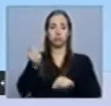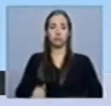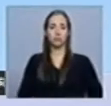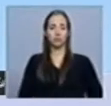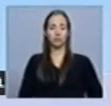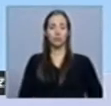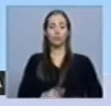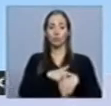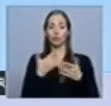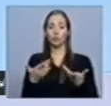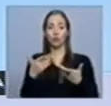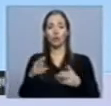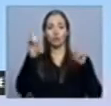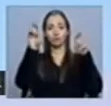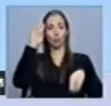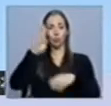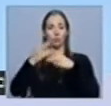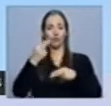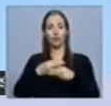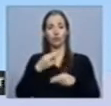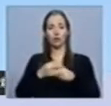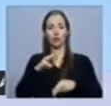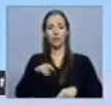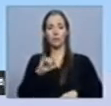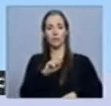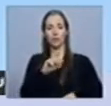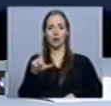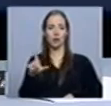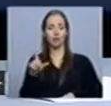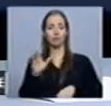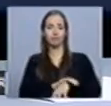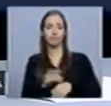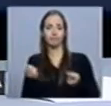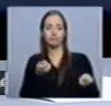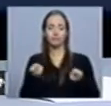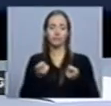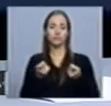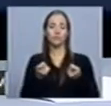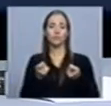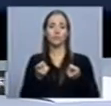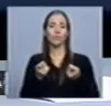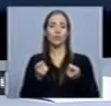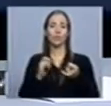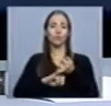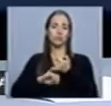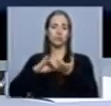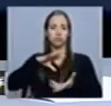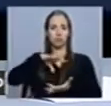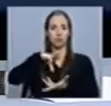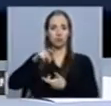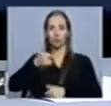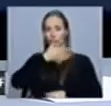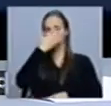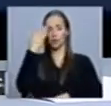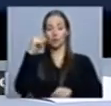Altura agora para a Última Fronteira, com Miguel Gonçalves, coordenador nacional da Sociedade Planetária. Bom dia, Miguel. Bom dia, Cristina. Esta semana